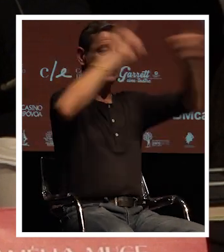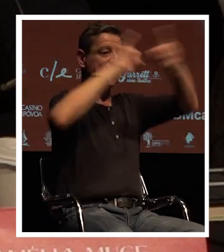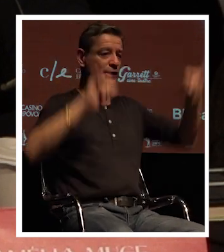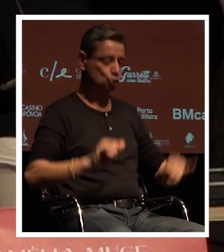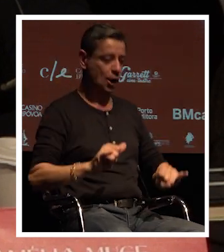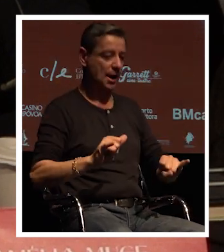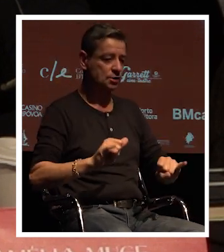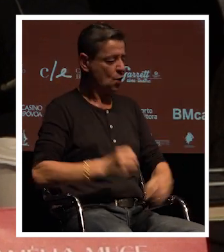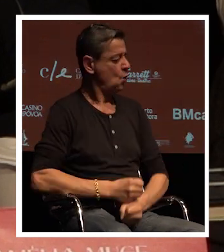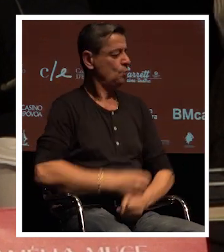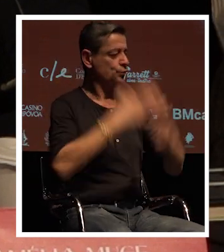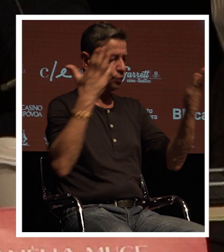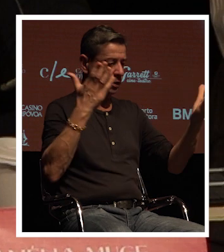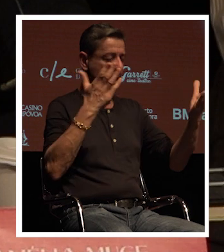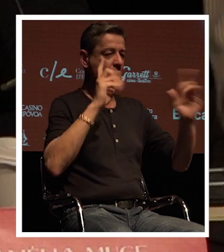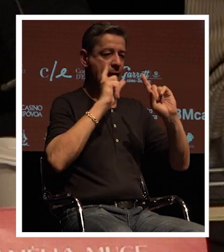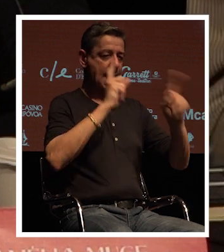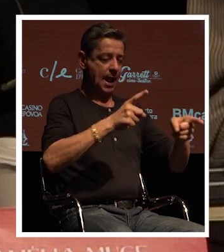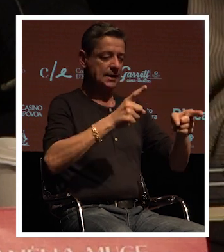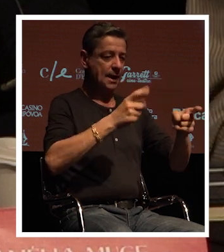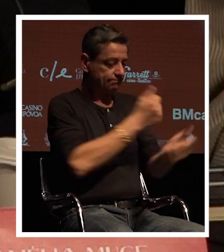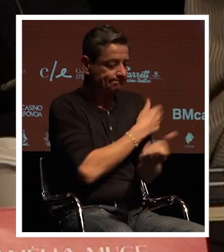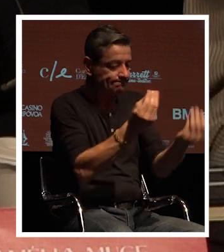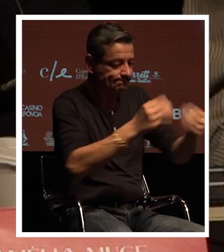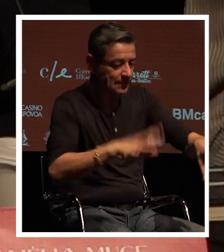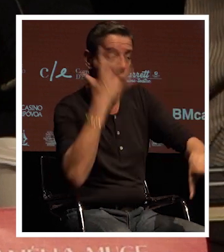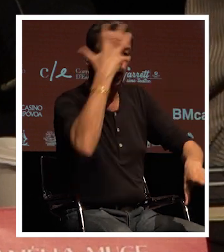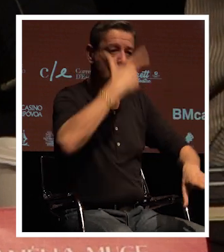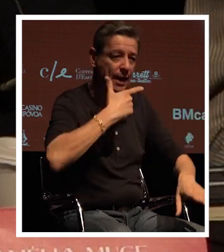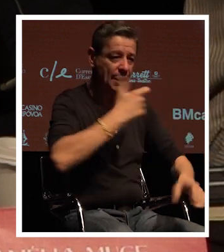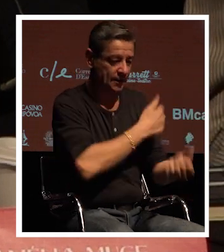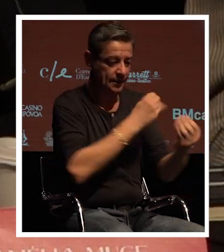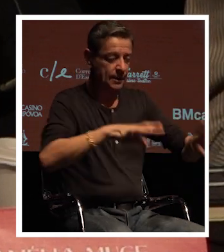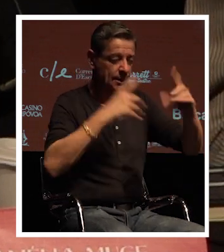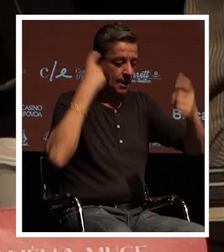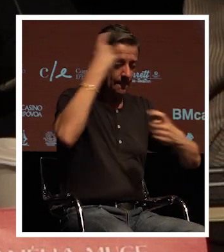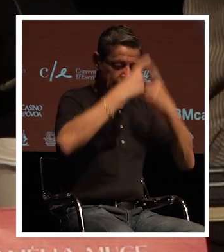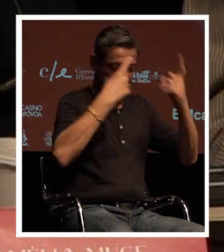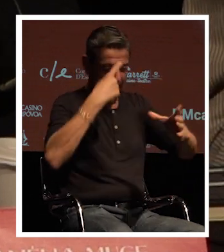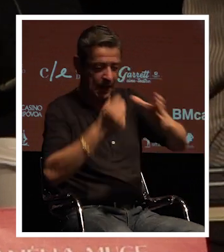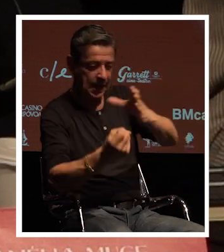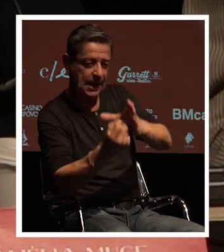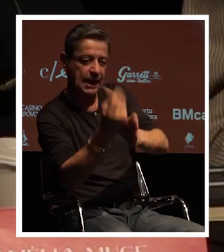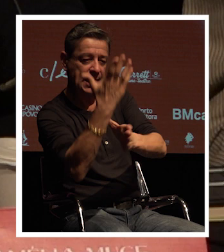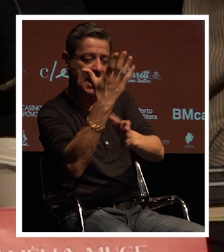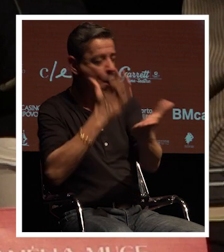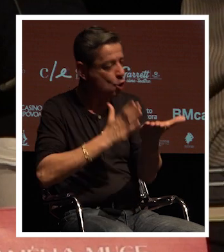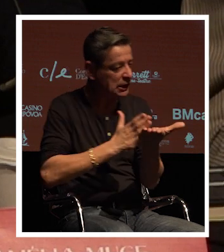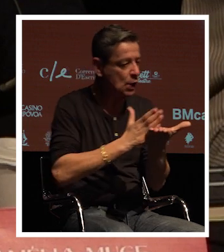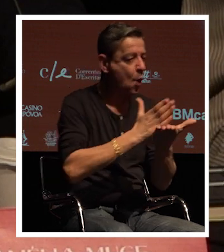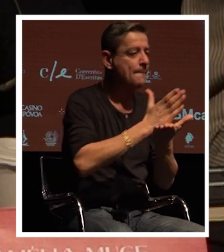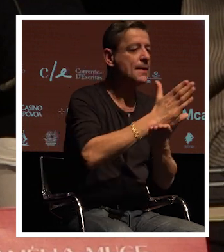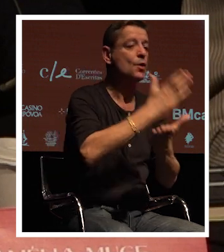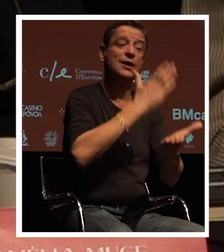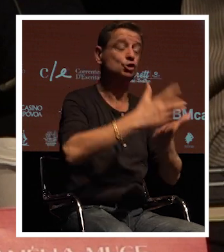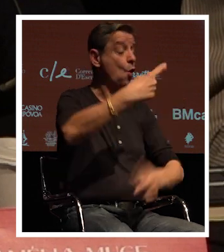são muitos é autora de uma peça para a infância pensa e cria continuamente ela não